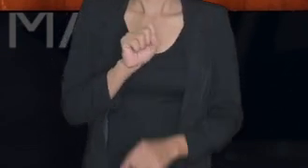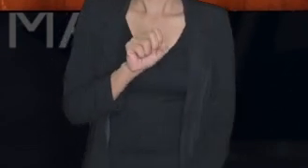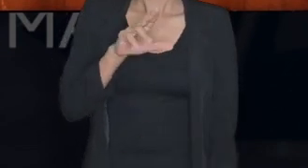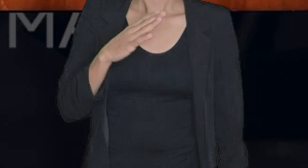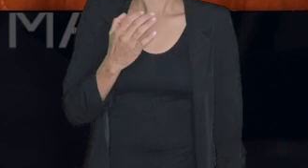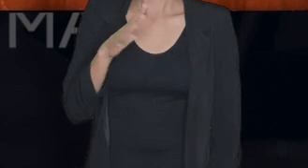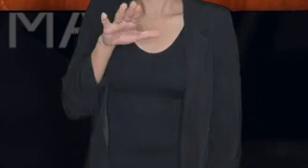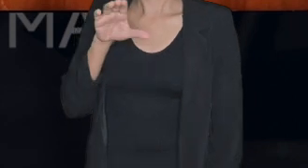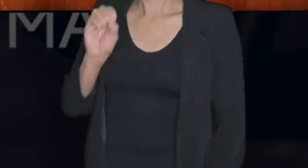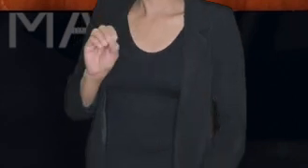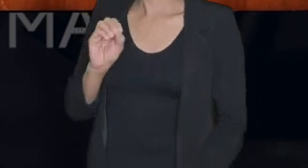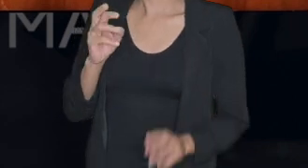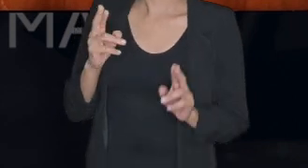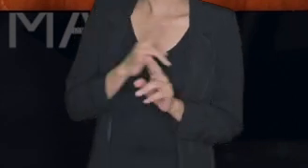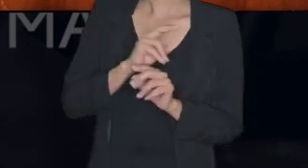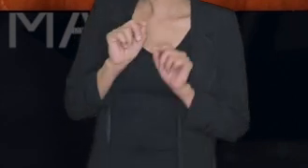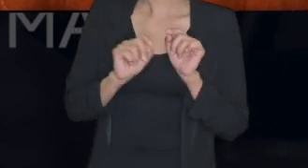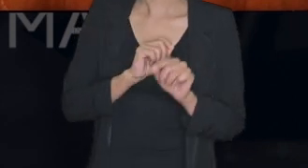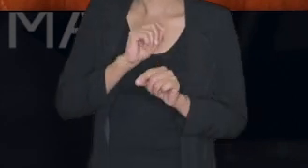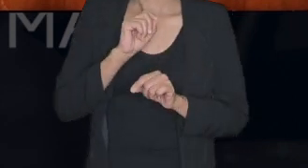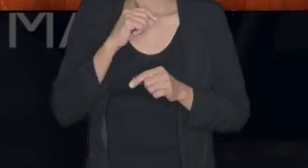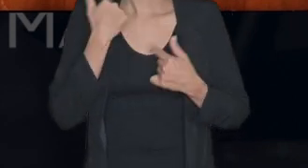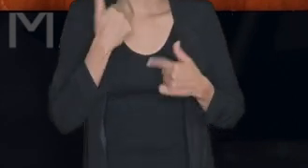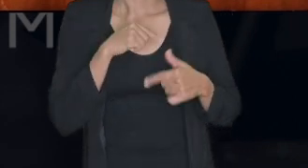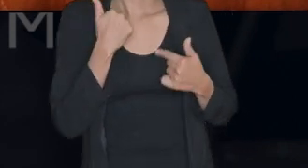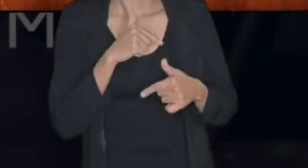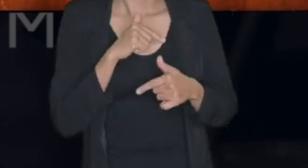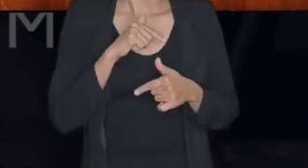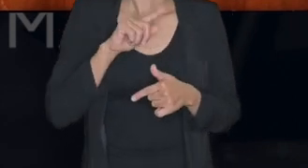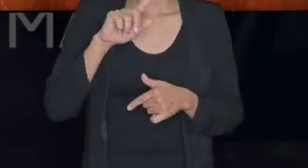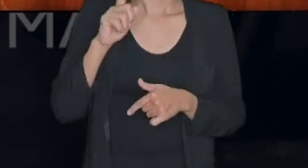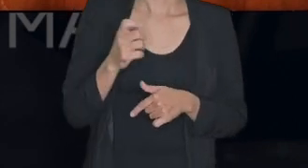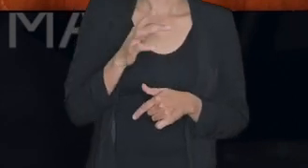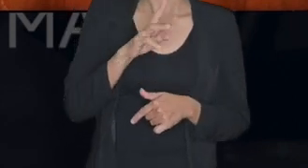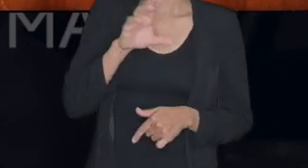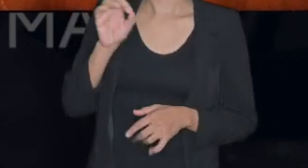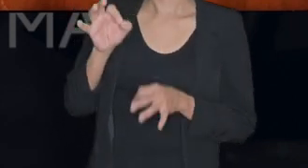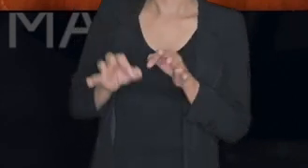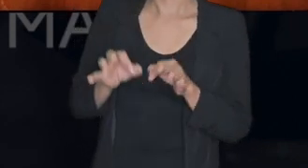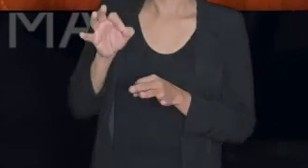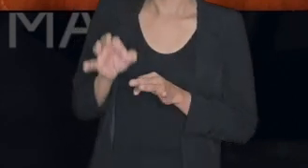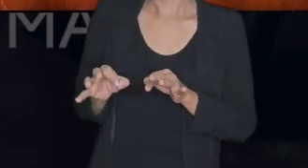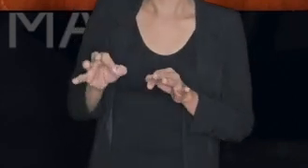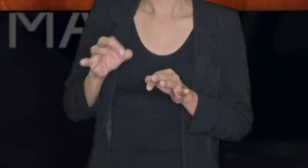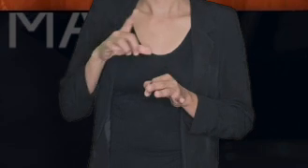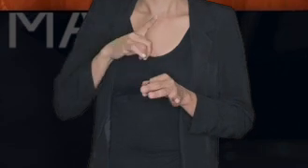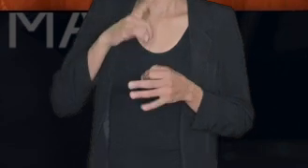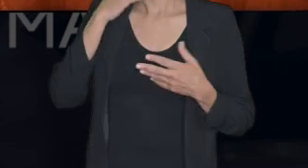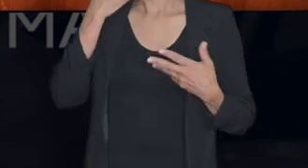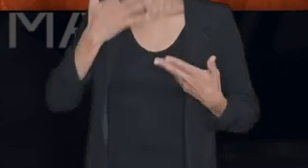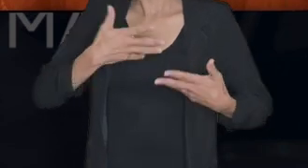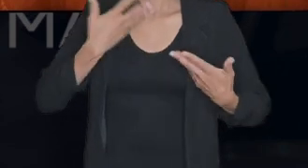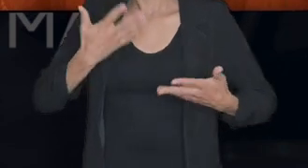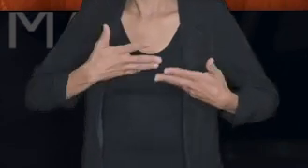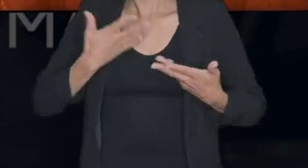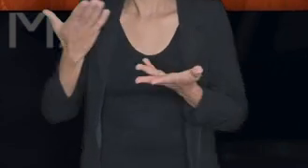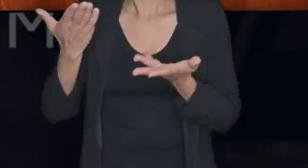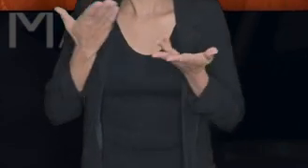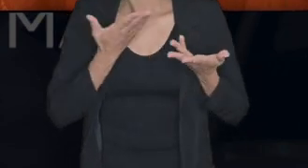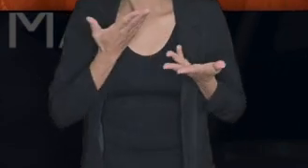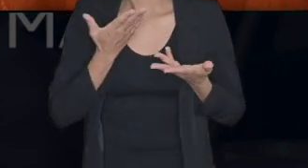à atividade extrajudicial. Com grande alegria, portanto, que os recebemos e passo a